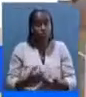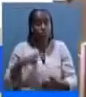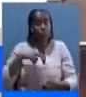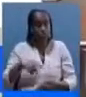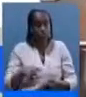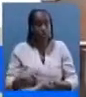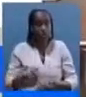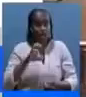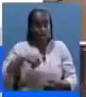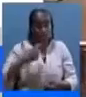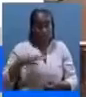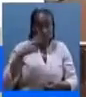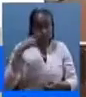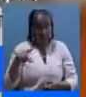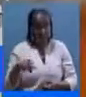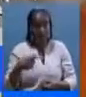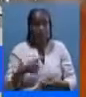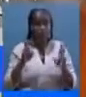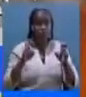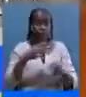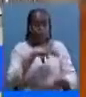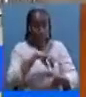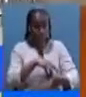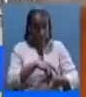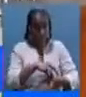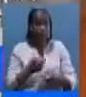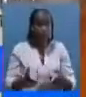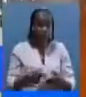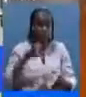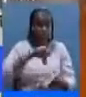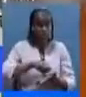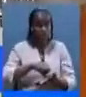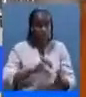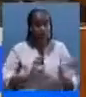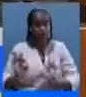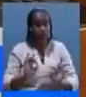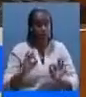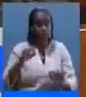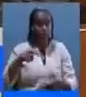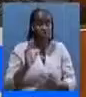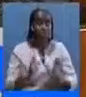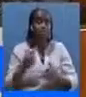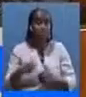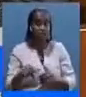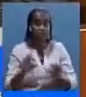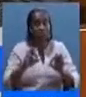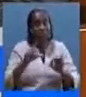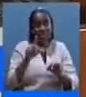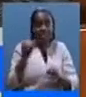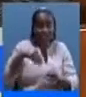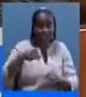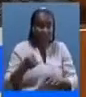questão dos doentes com insuficiência renal e terminal, uma vez que o centro de tratamento na praia já está no seu limite em termos